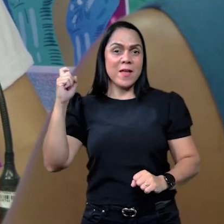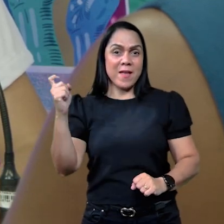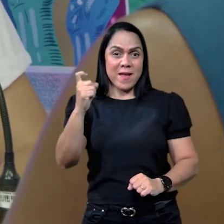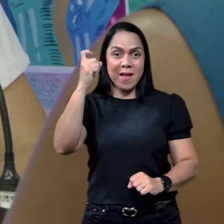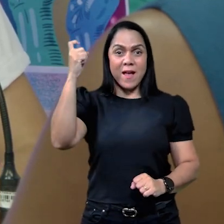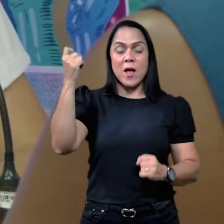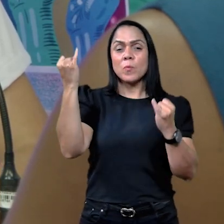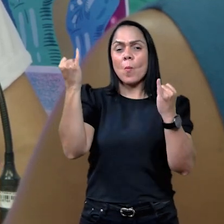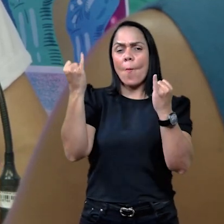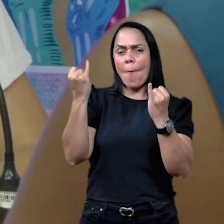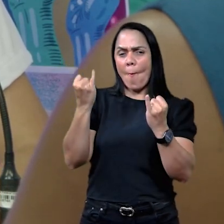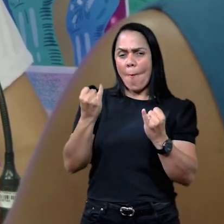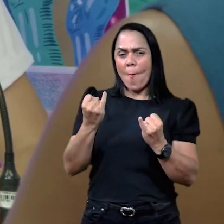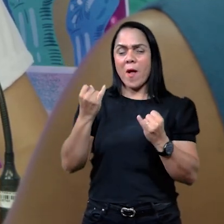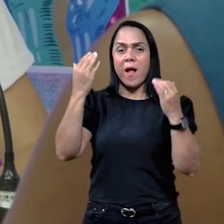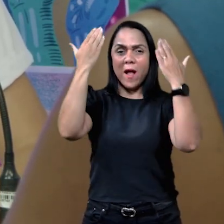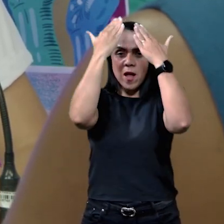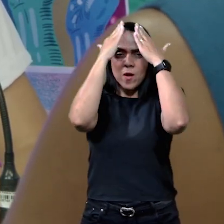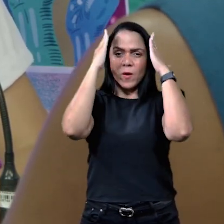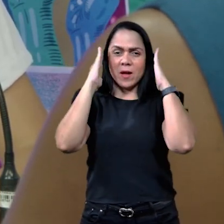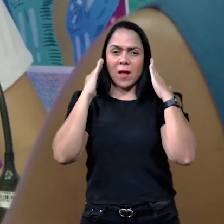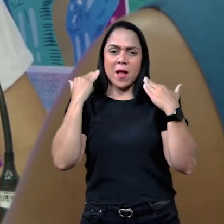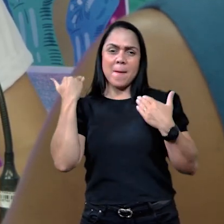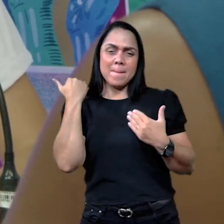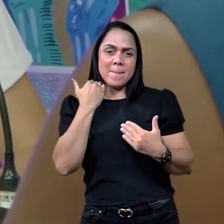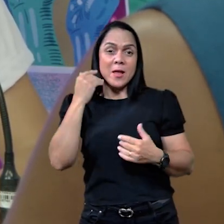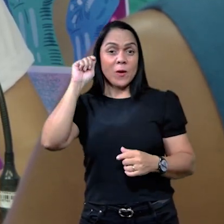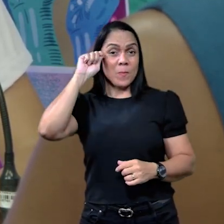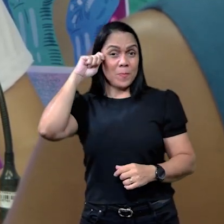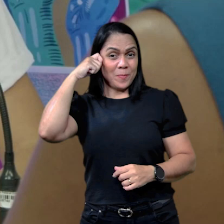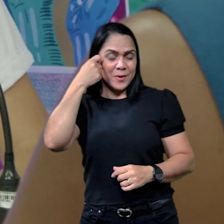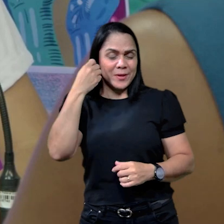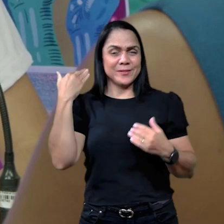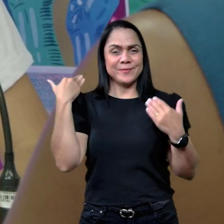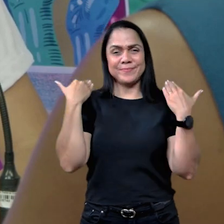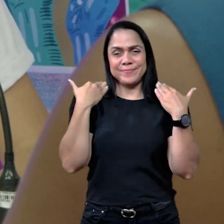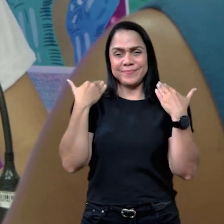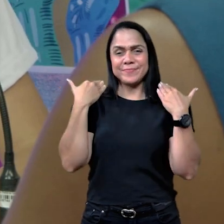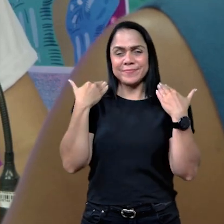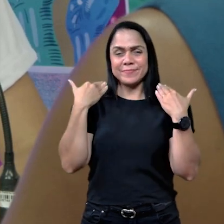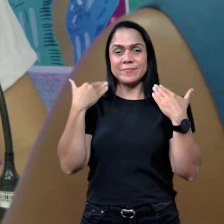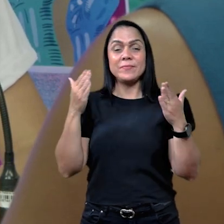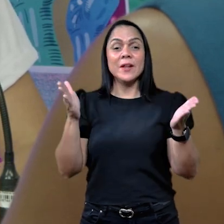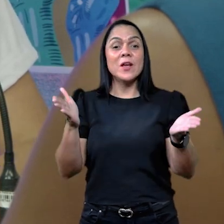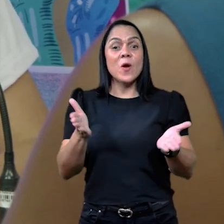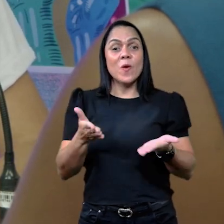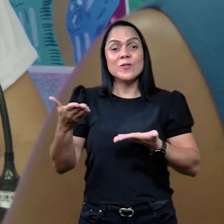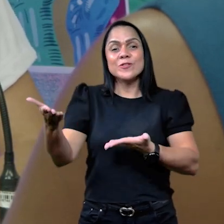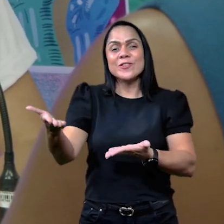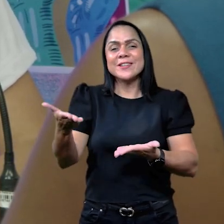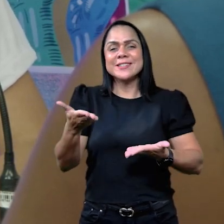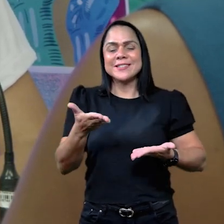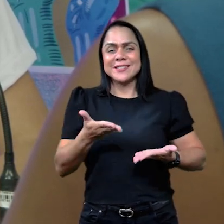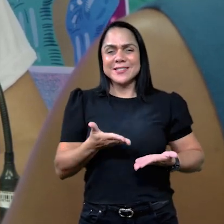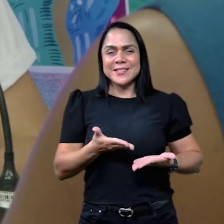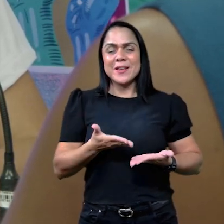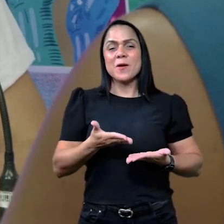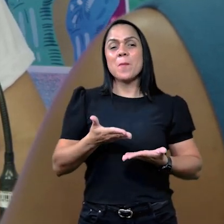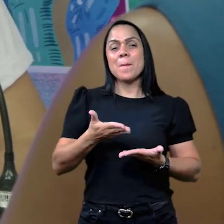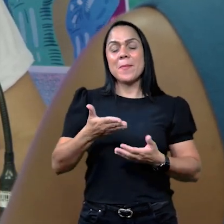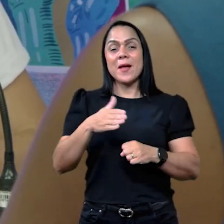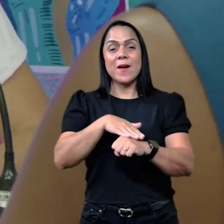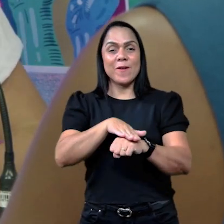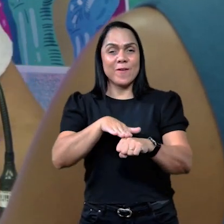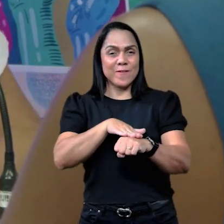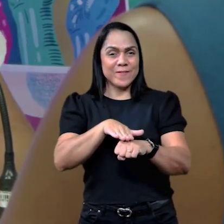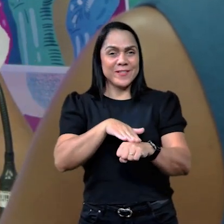alta, magra, tenho os cabelos pretos e curtos na altura do ombro e hoje eu recebo para